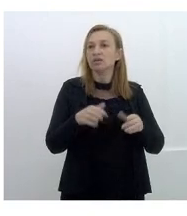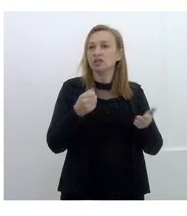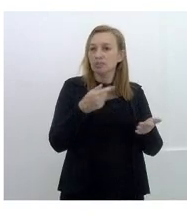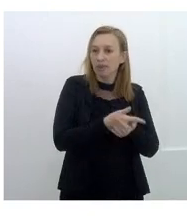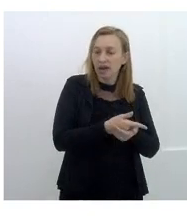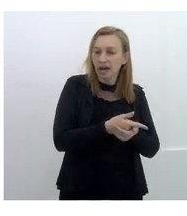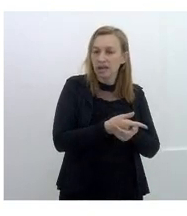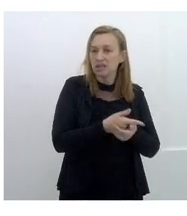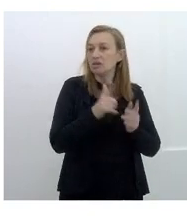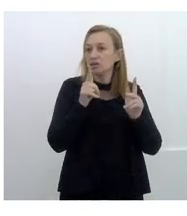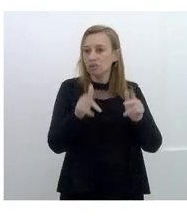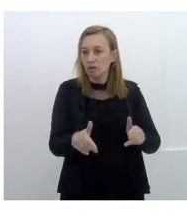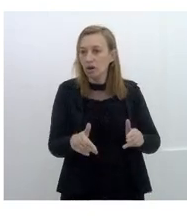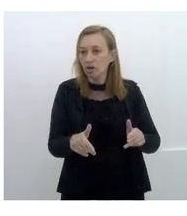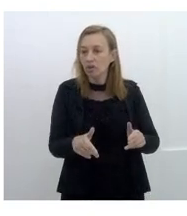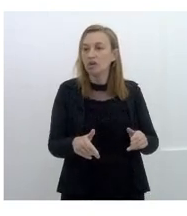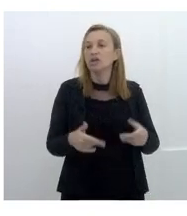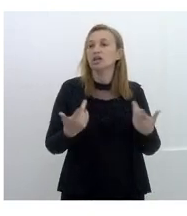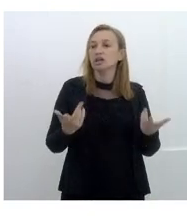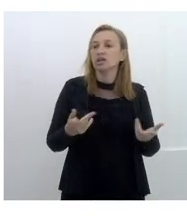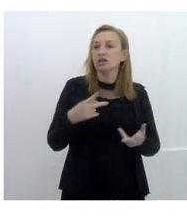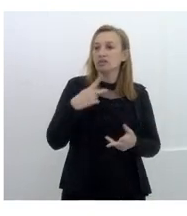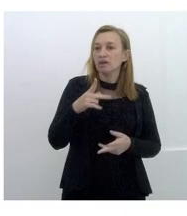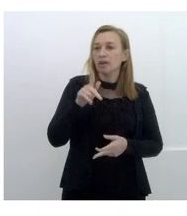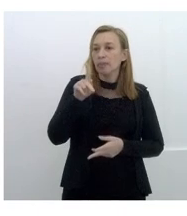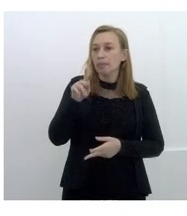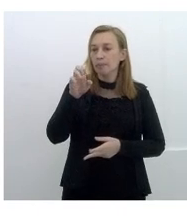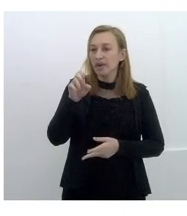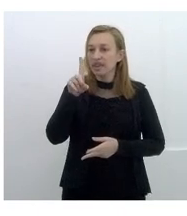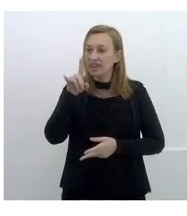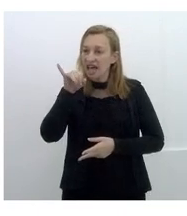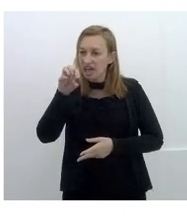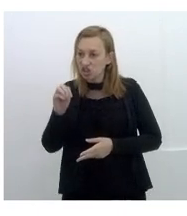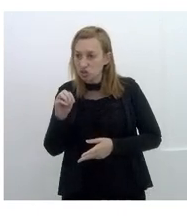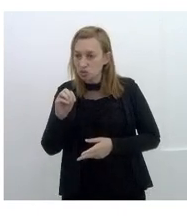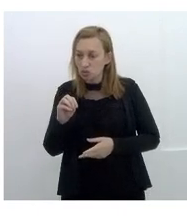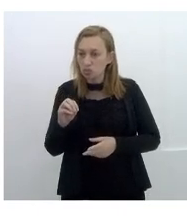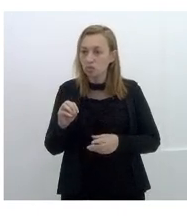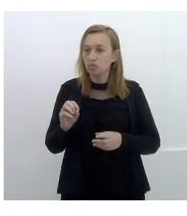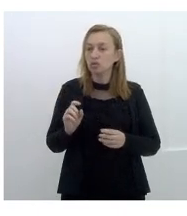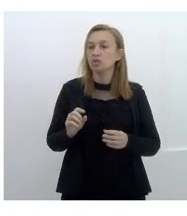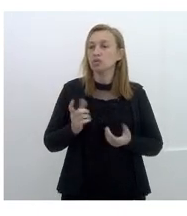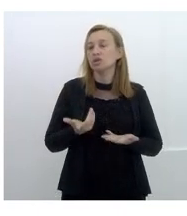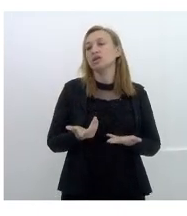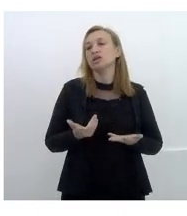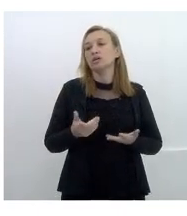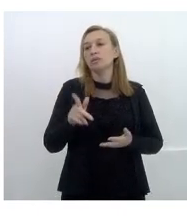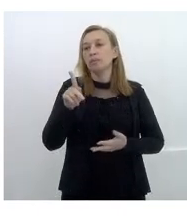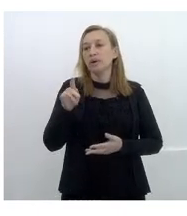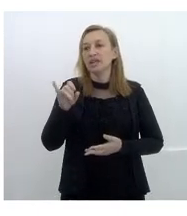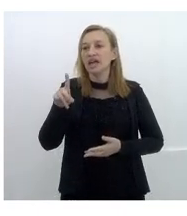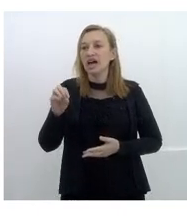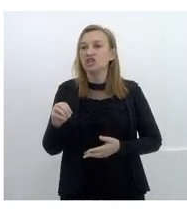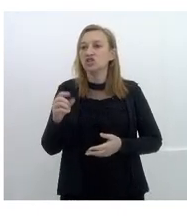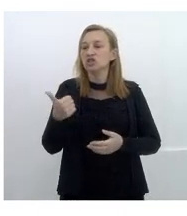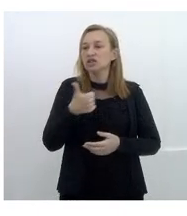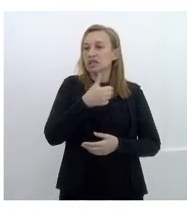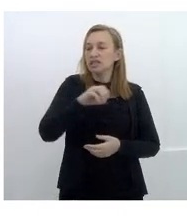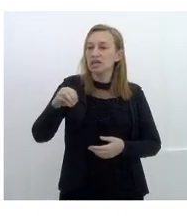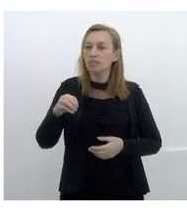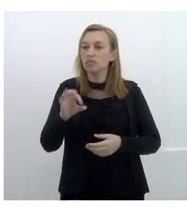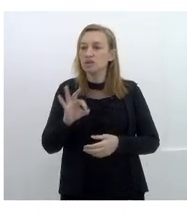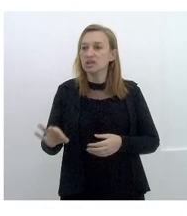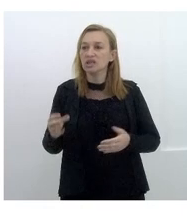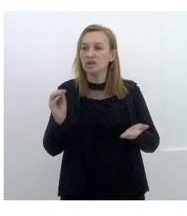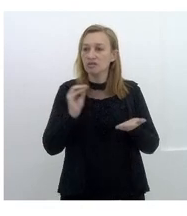e adiciona-se a questão do pedágio tá como as demais regras por servidores em geral tem aí um pedágio de 100 porcento do tempo que